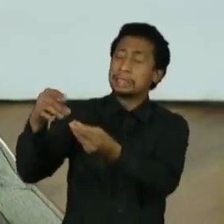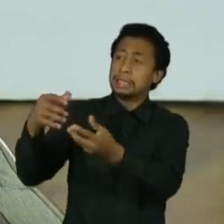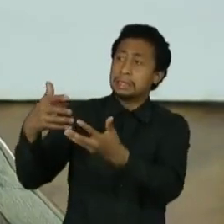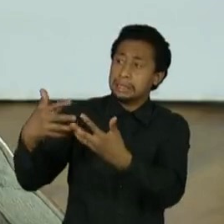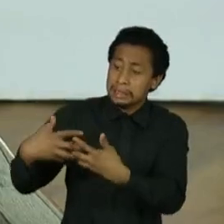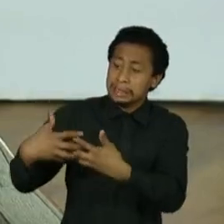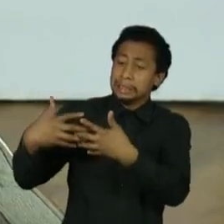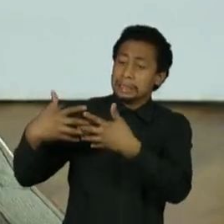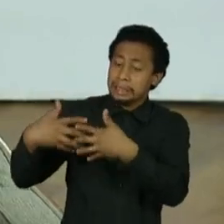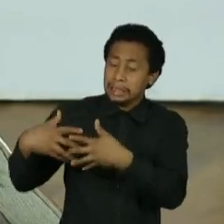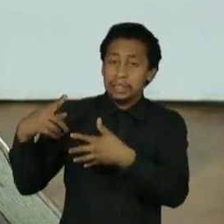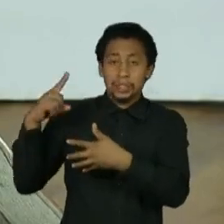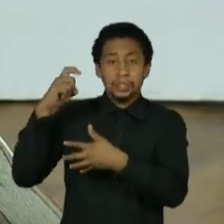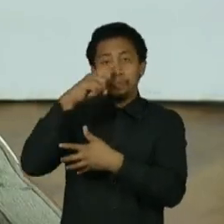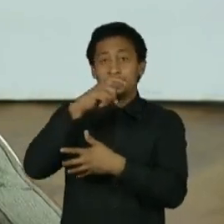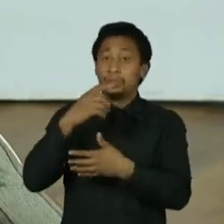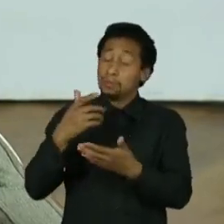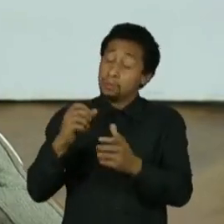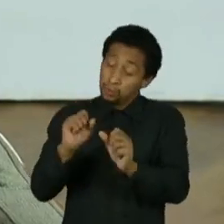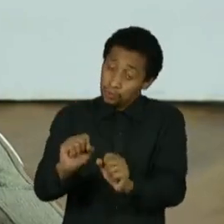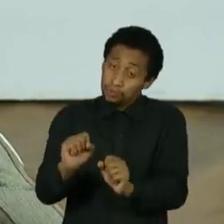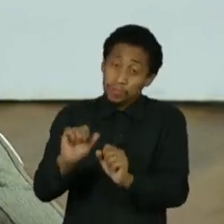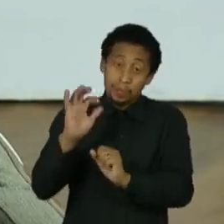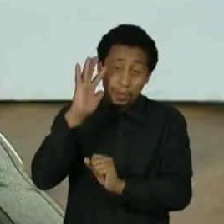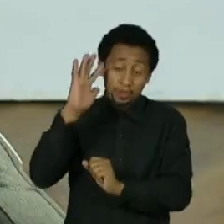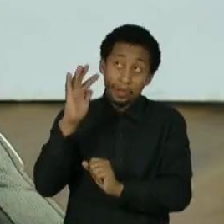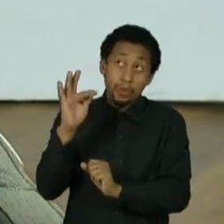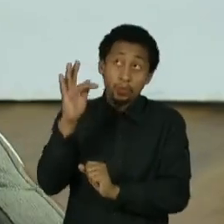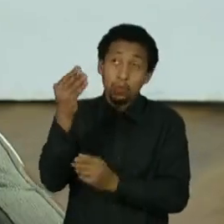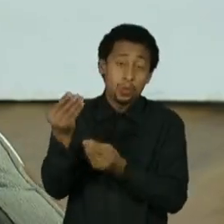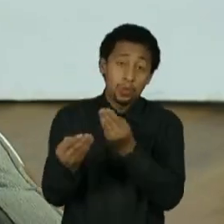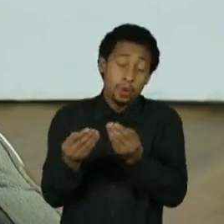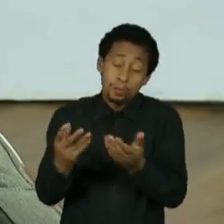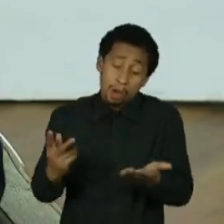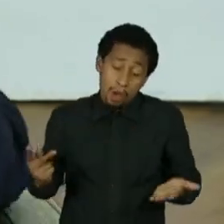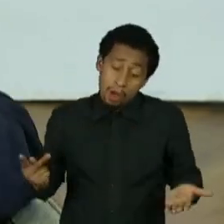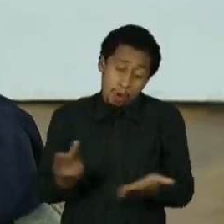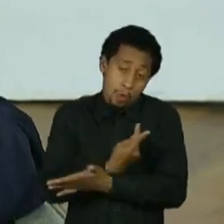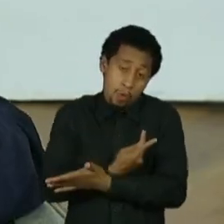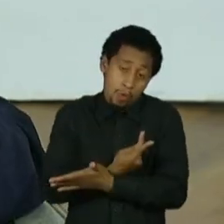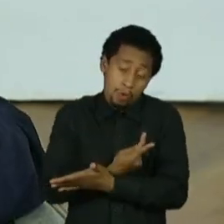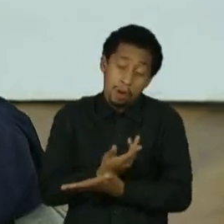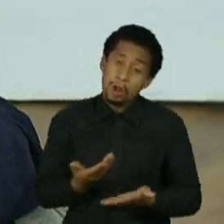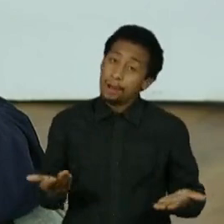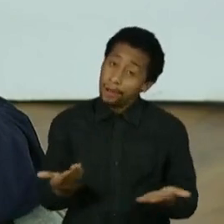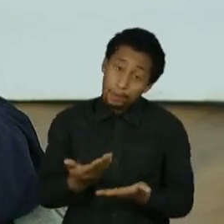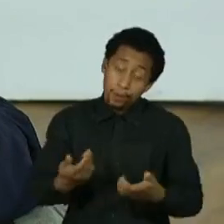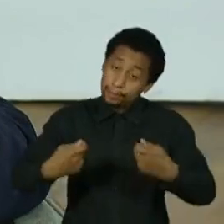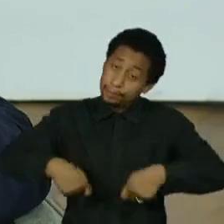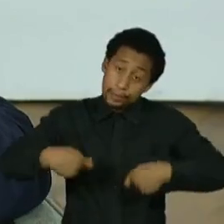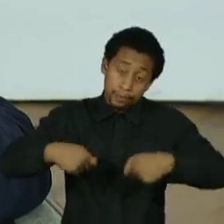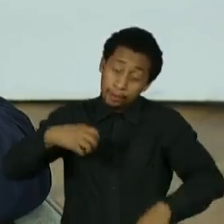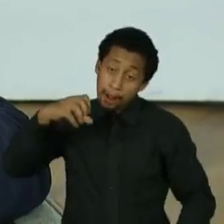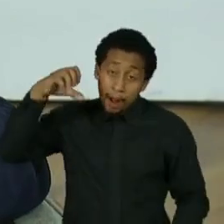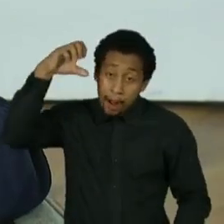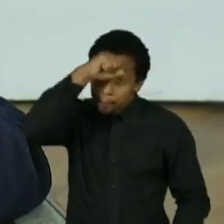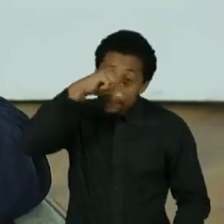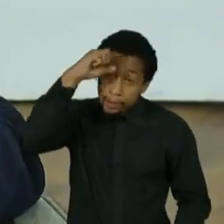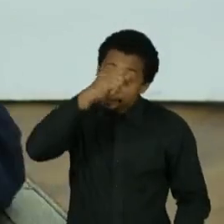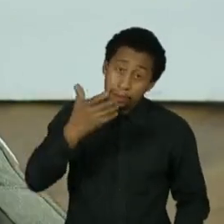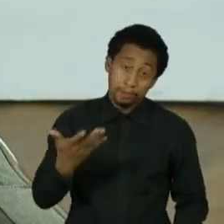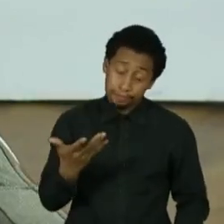eu acho que nós devíamos ter previsto. Mas erramos e estamos agora aprendendo de como lidar com um governo